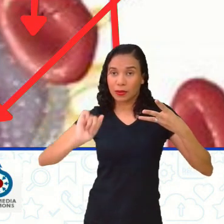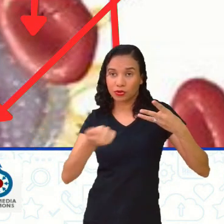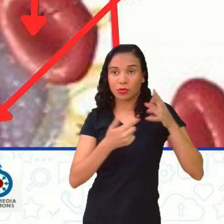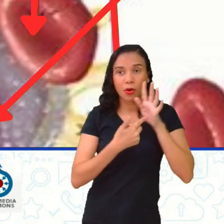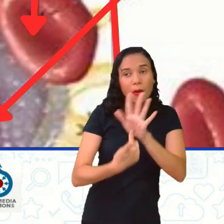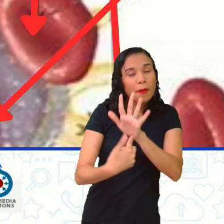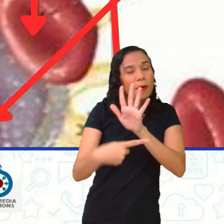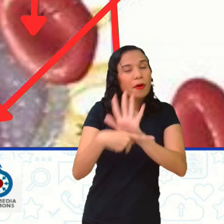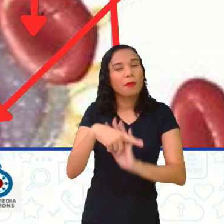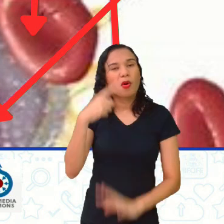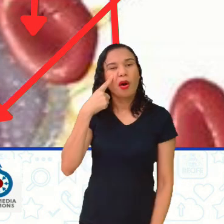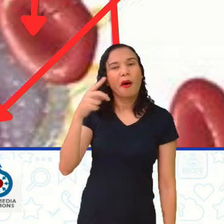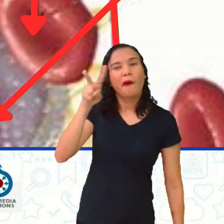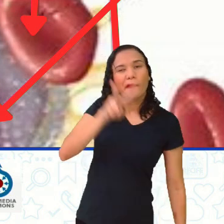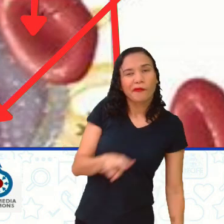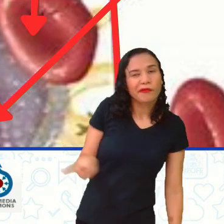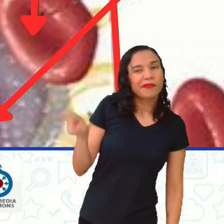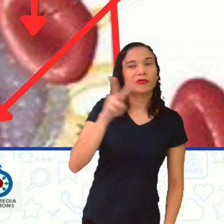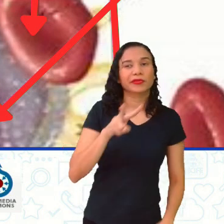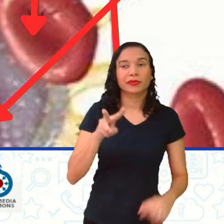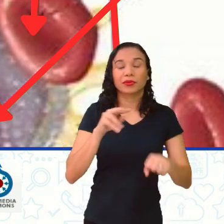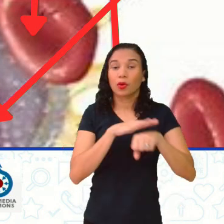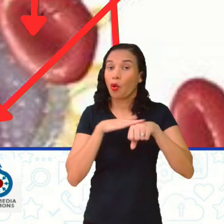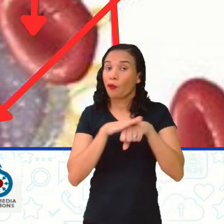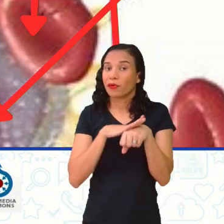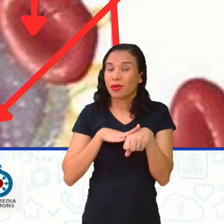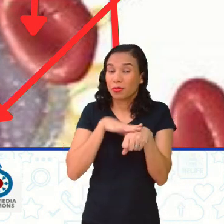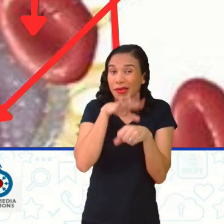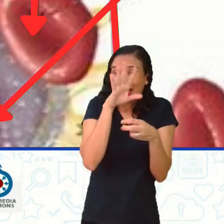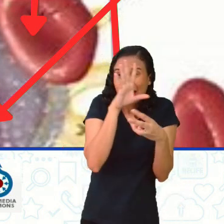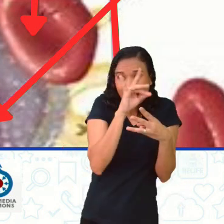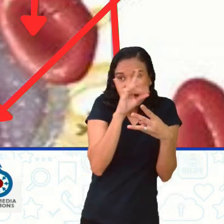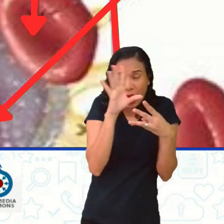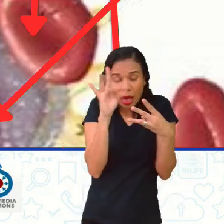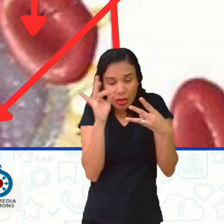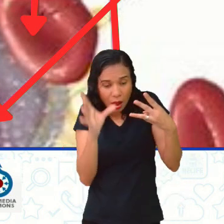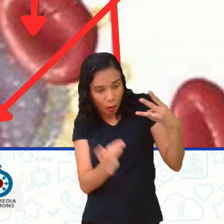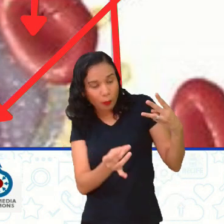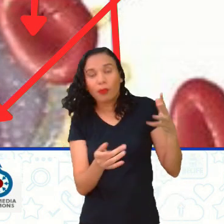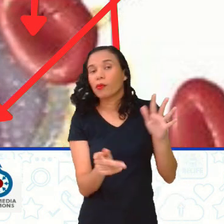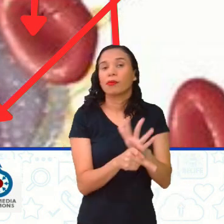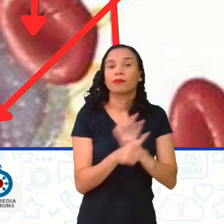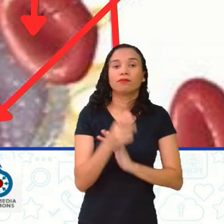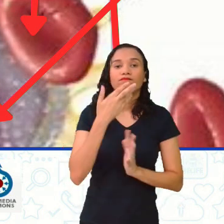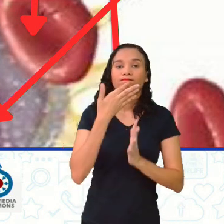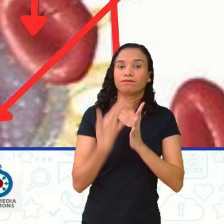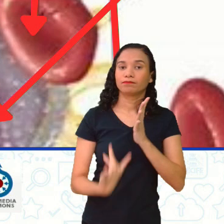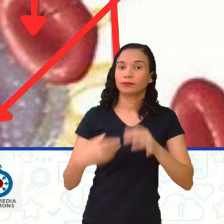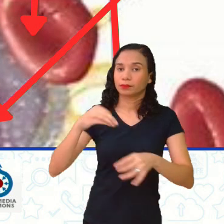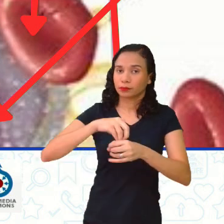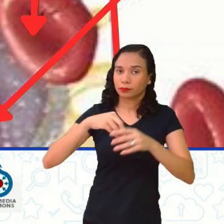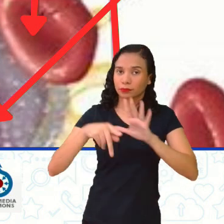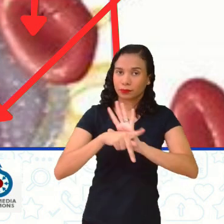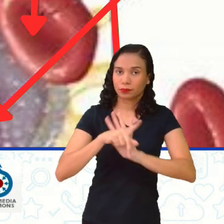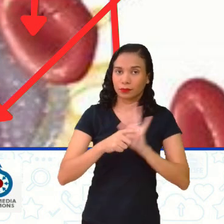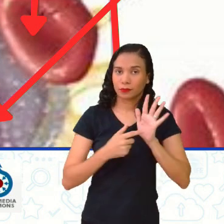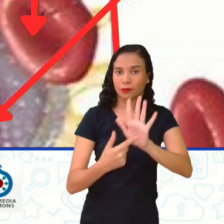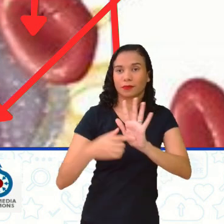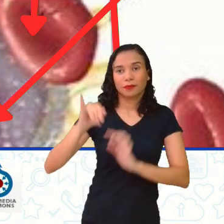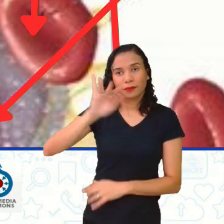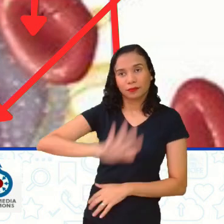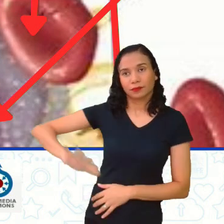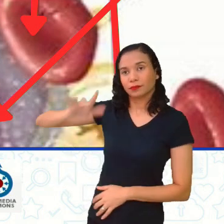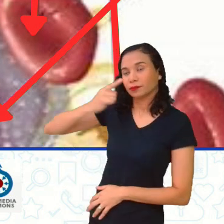né? Vou conversar um pouquinho agora sobre cada um desses elementos que compõem o nosso sangue, apontando aqui nessa